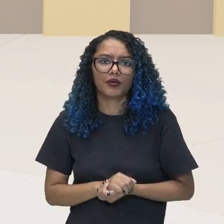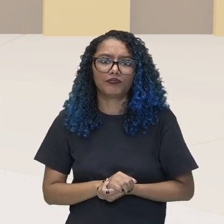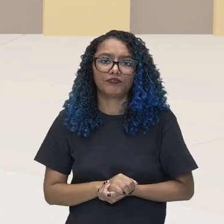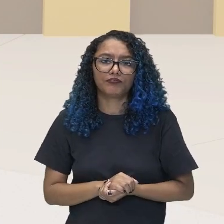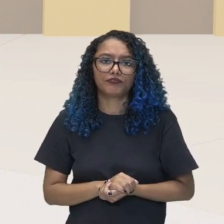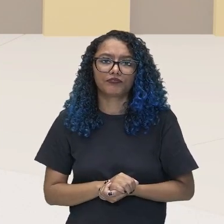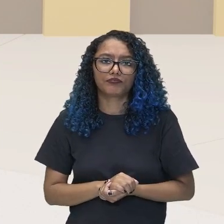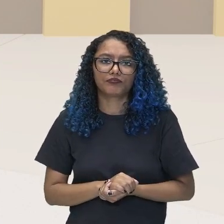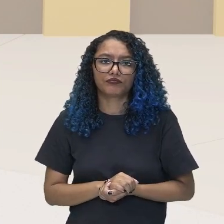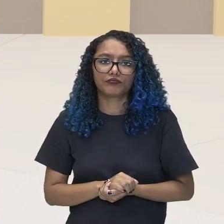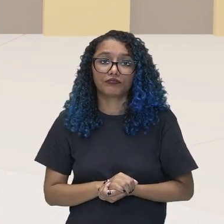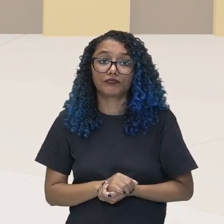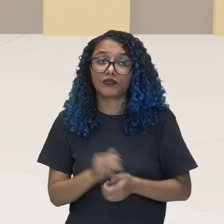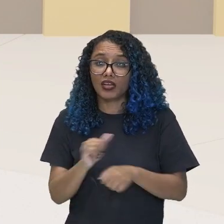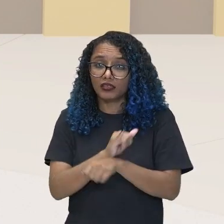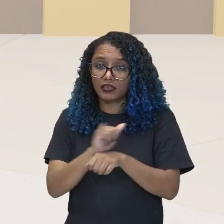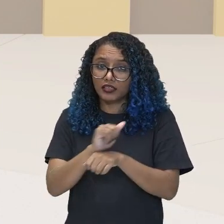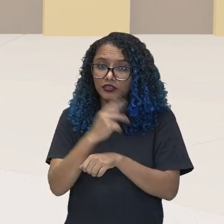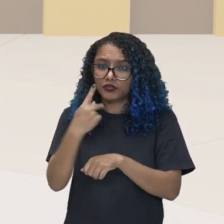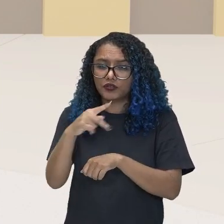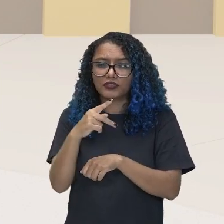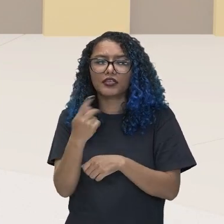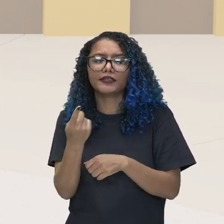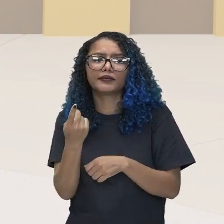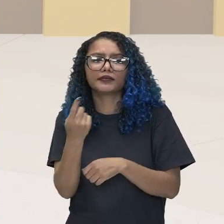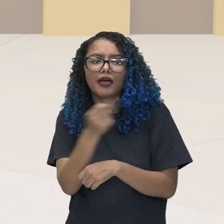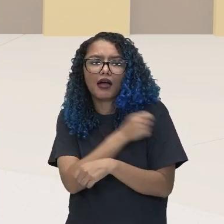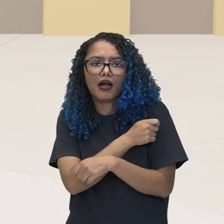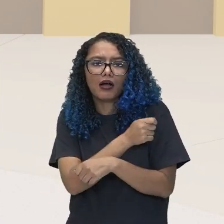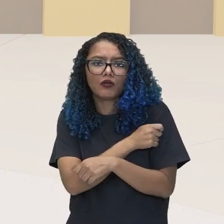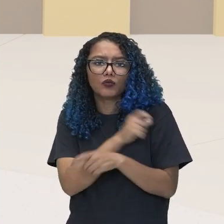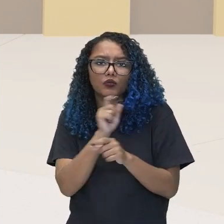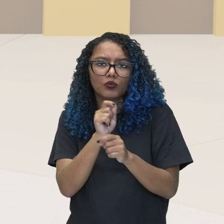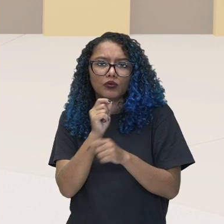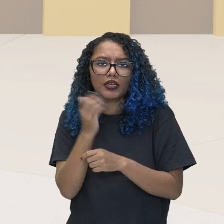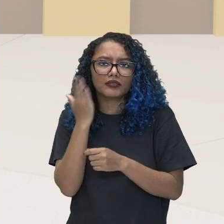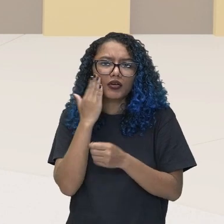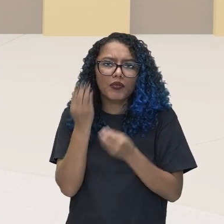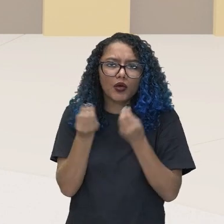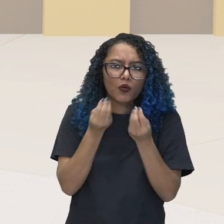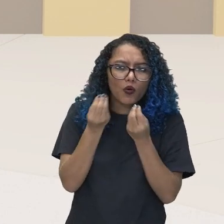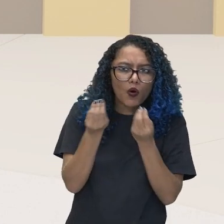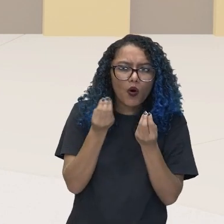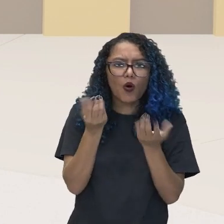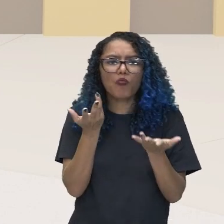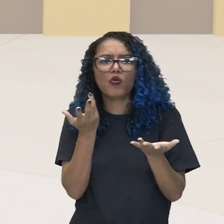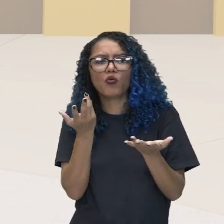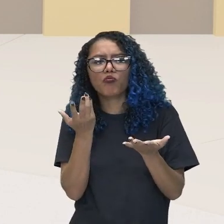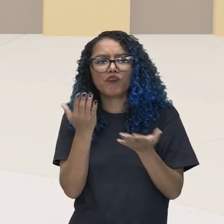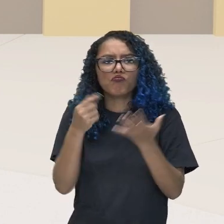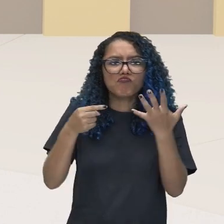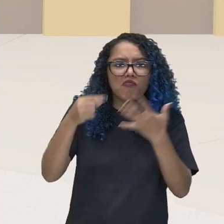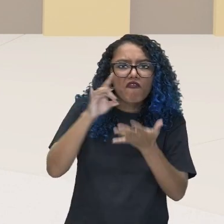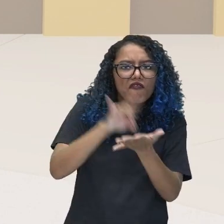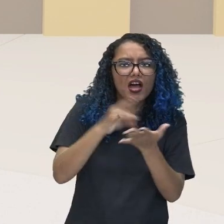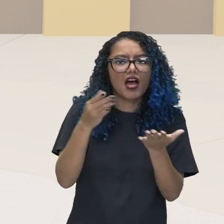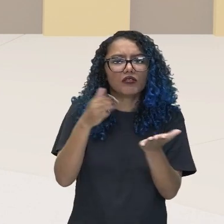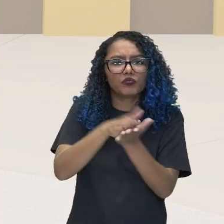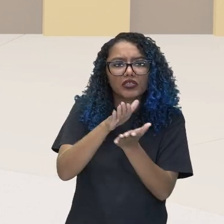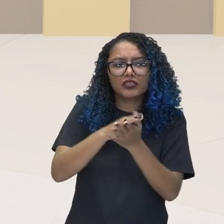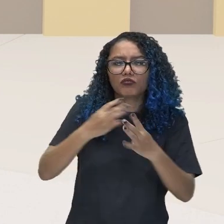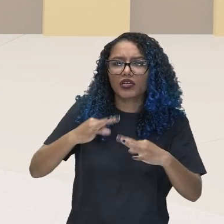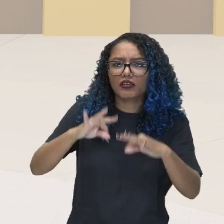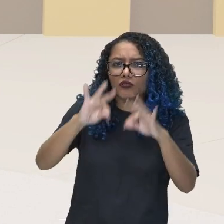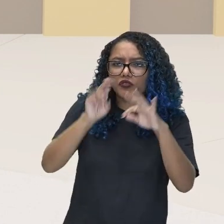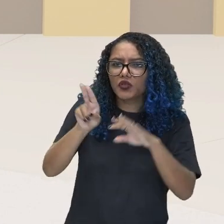estudantes, podem discernir fatos, publicações e a tecnologia por trás deles. Então, nós temos hoje